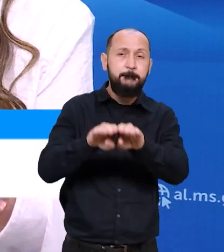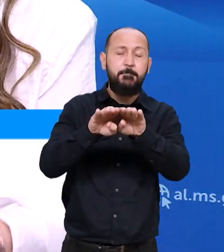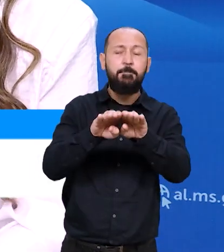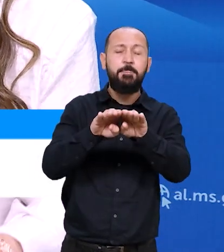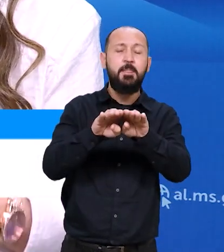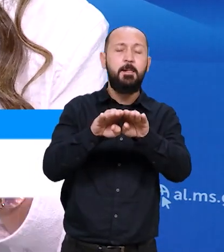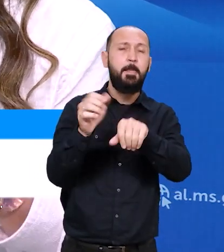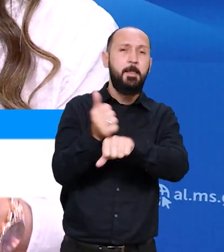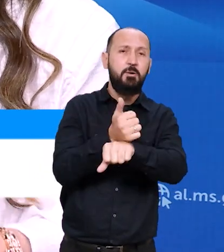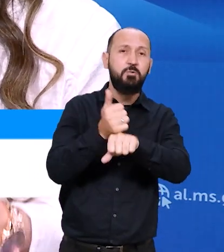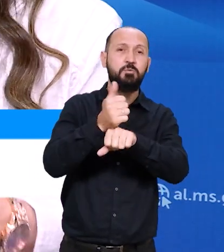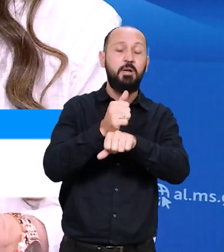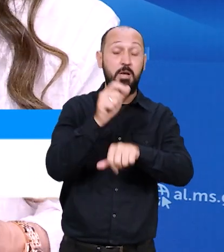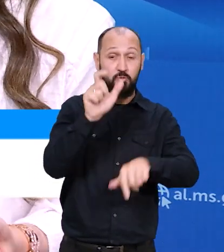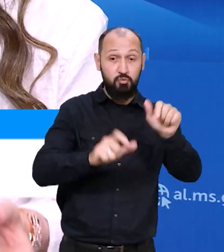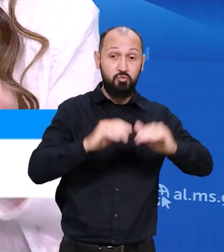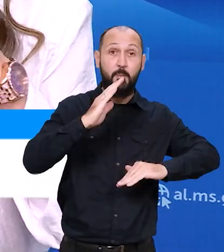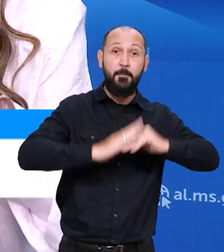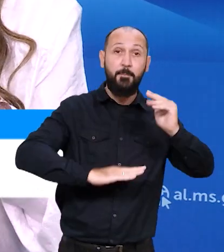você capacitar,